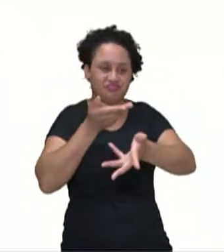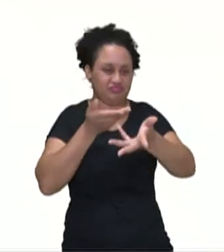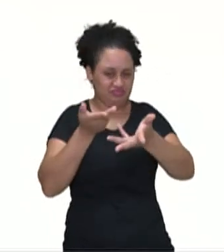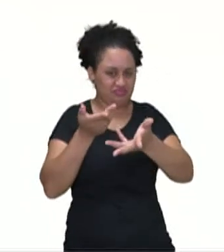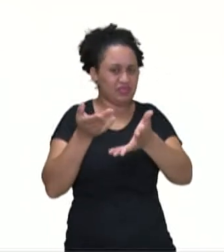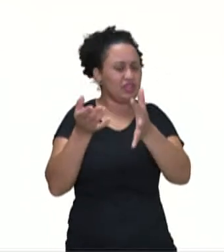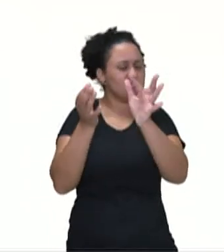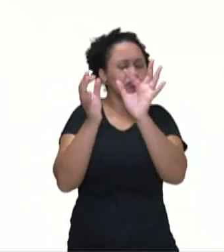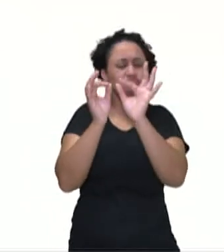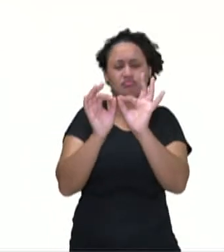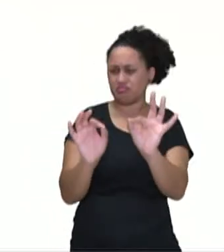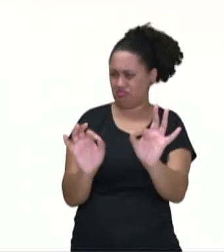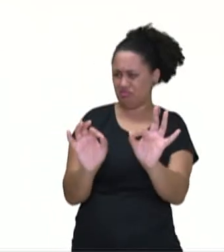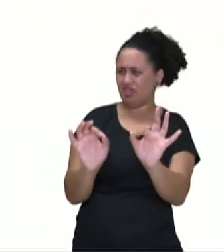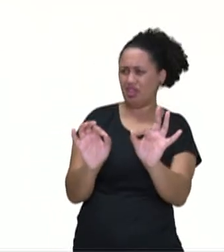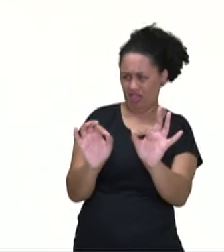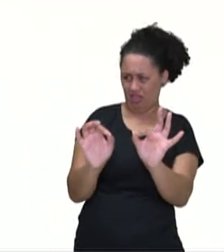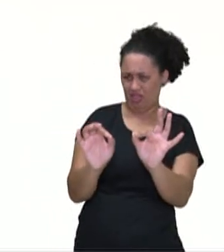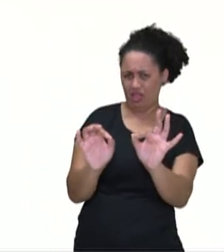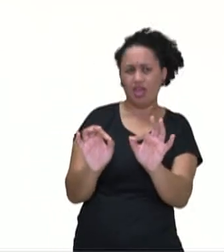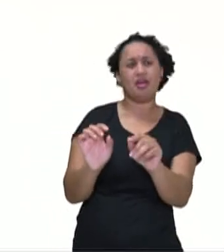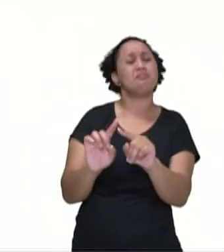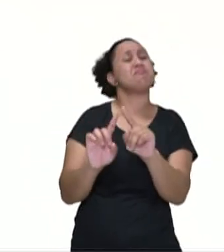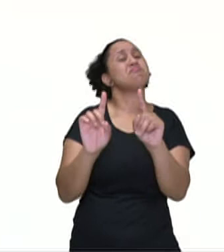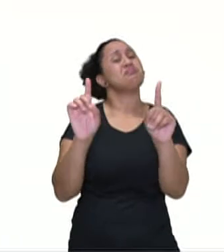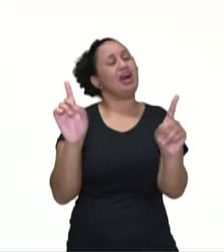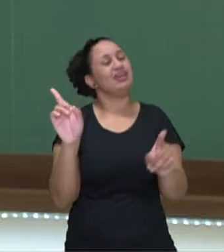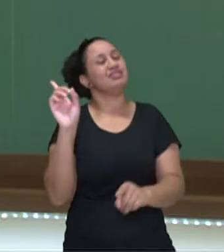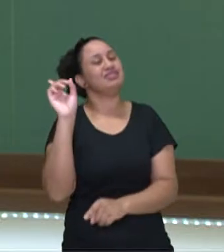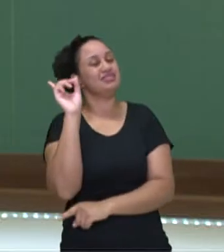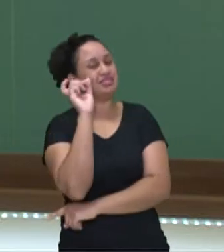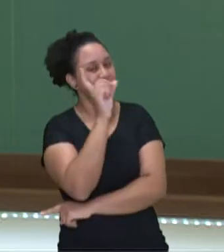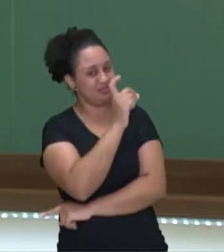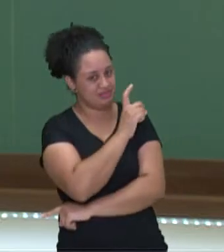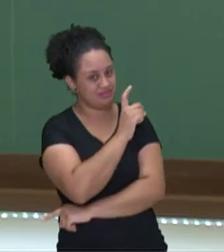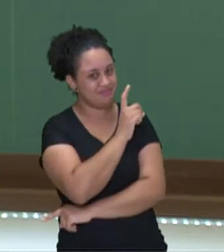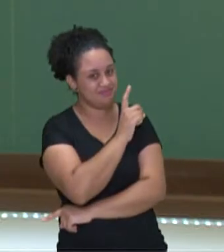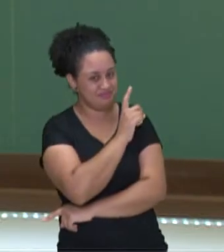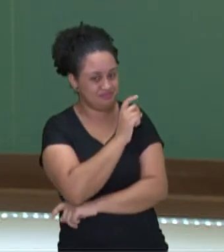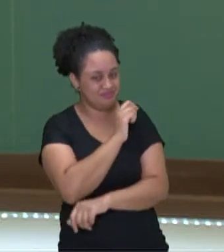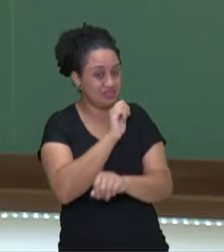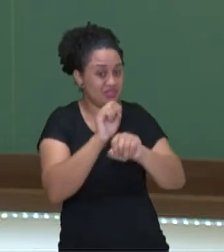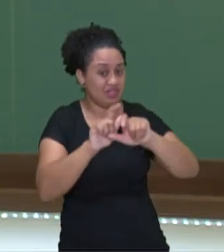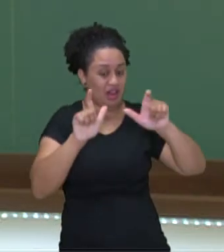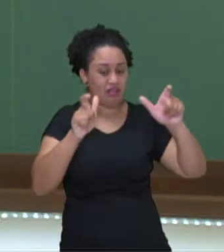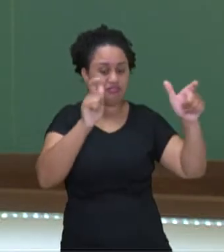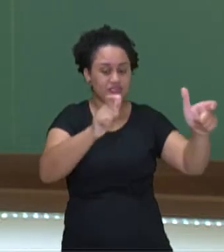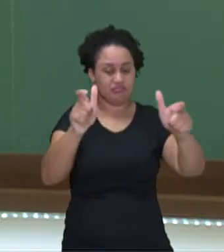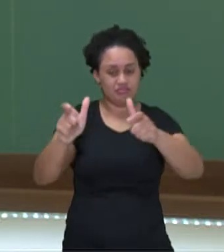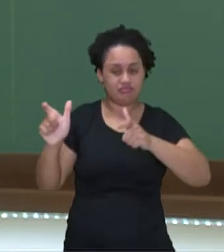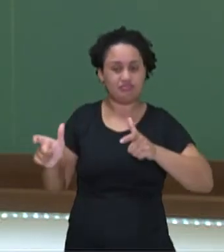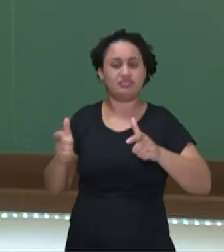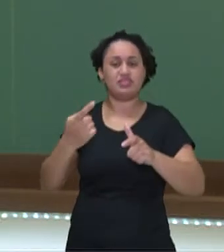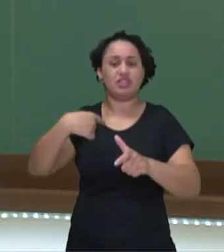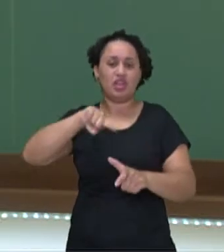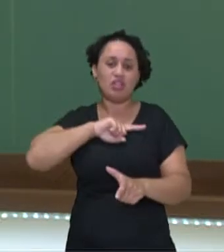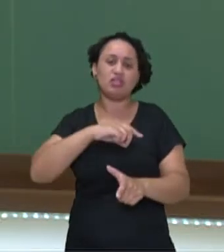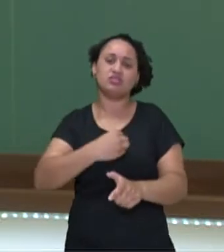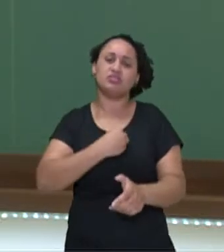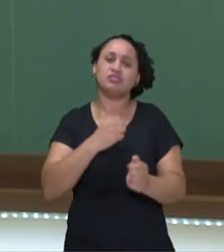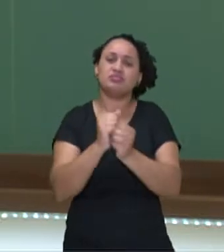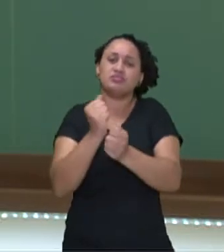disse eu. Mas como é difícil. Claro que nos ambientes compartilhados é